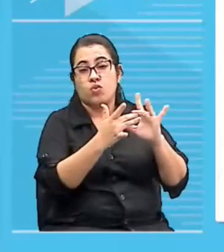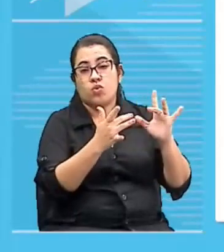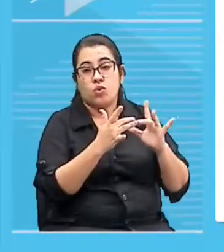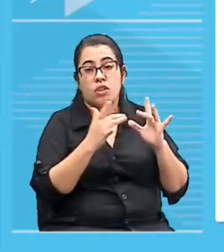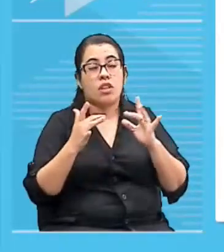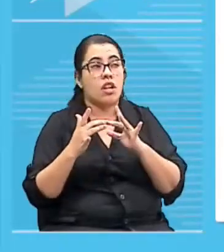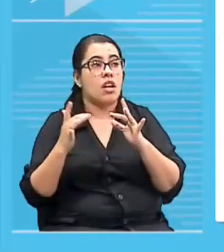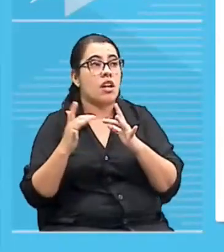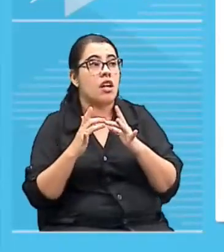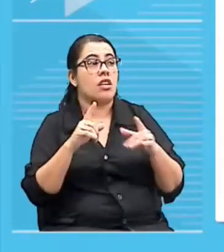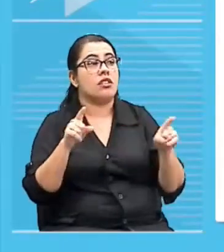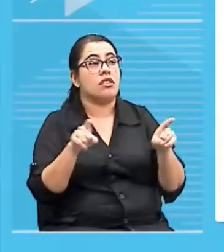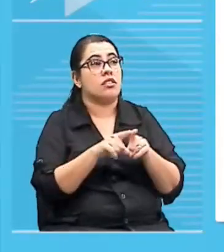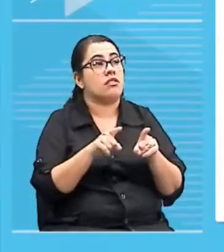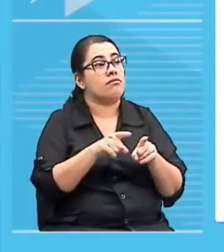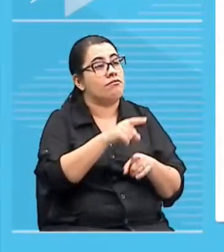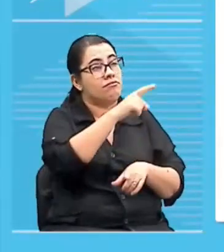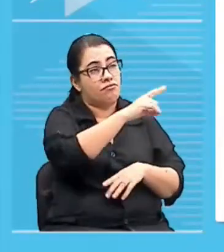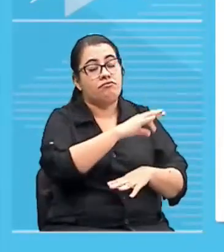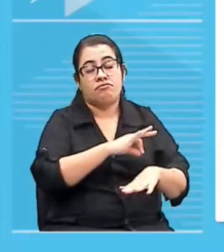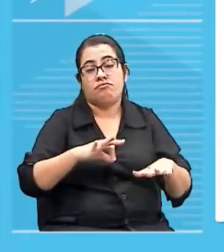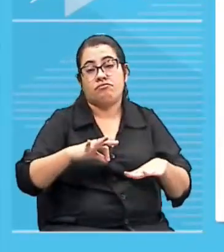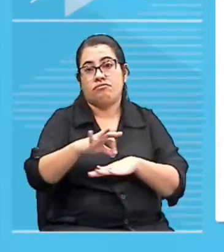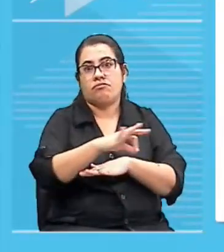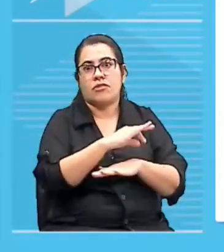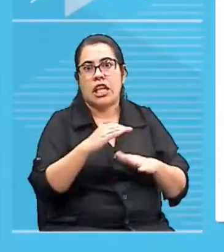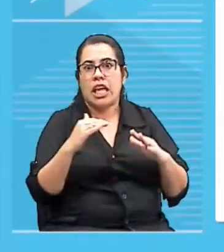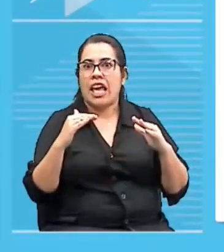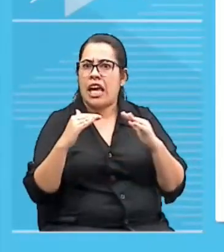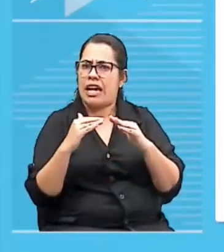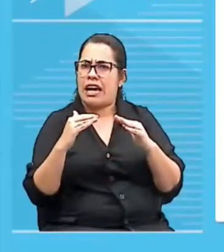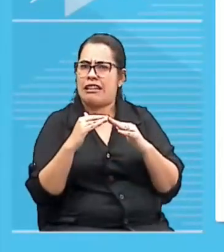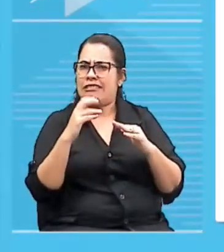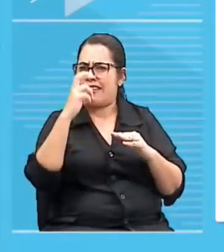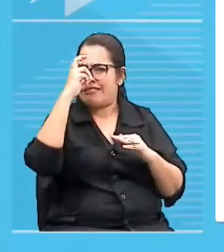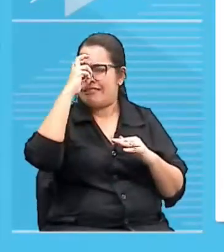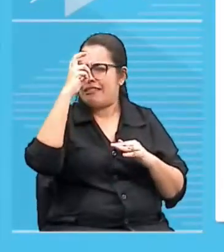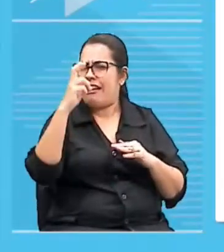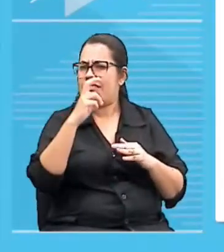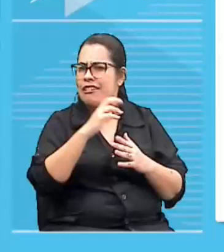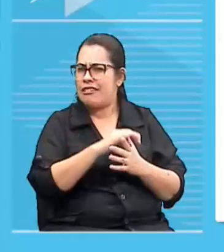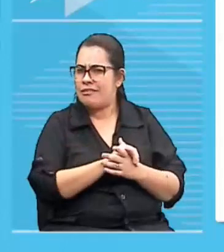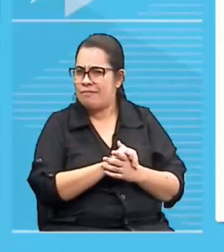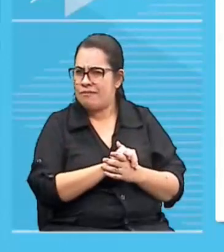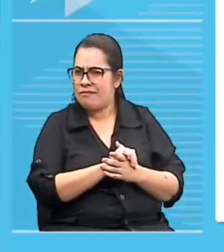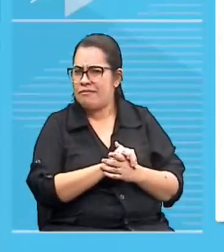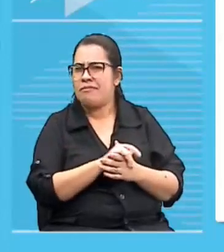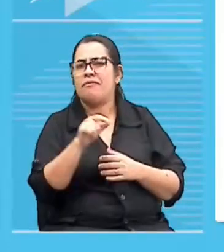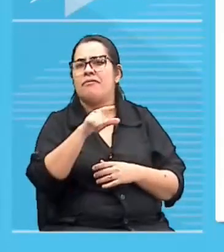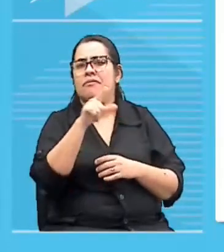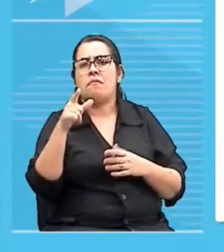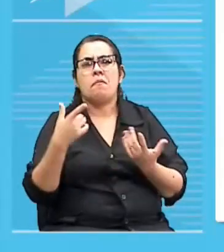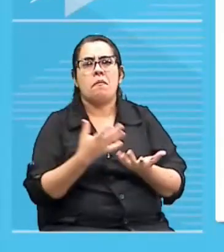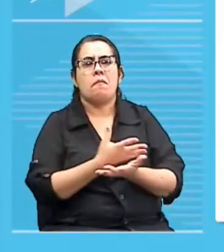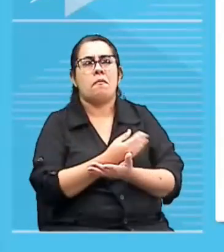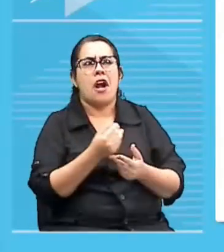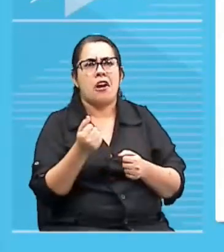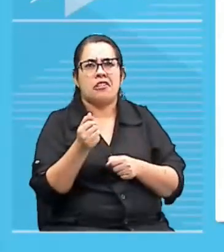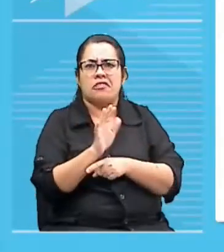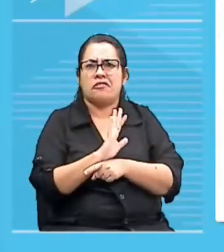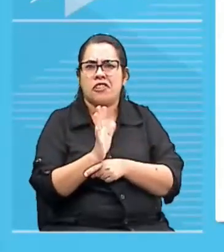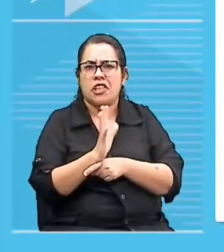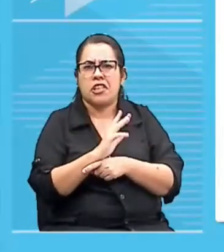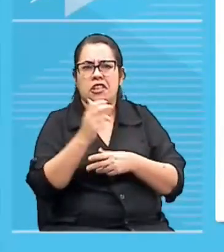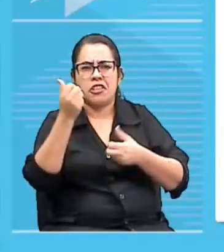é a robótica e a arquitetura. É a casa inteligente, né? A casa inteligente que já teve até vários